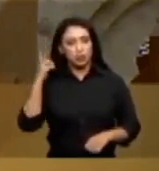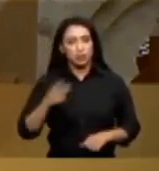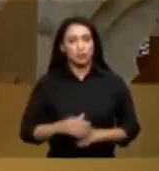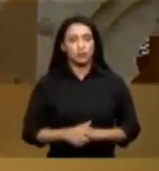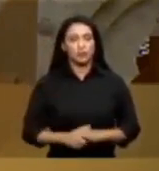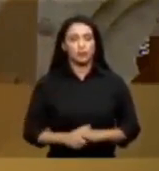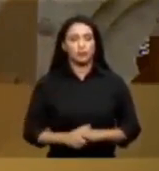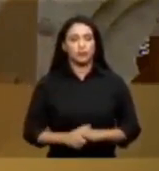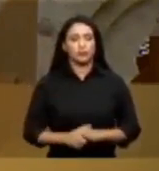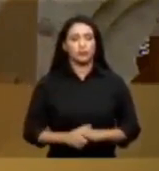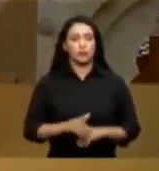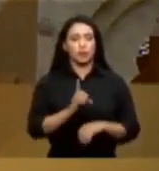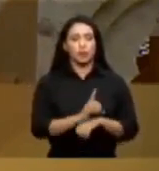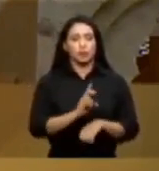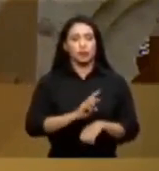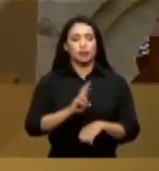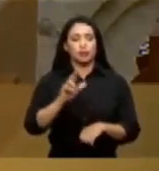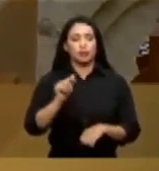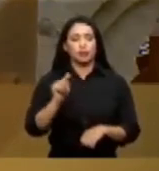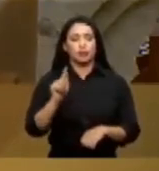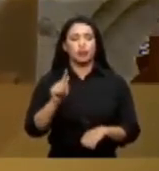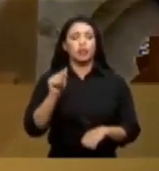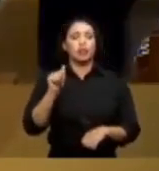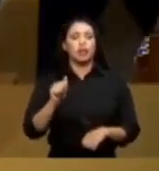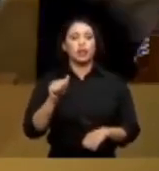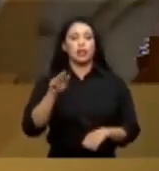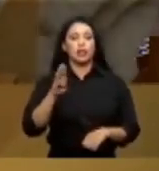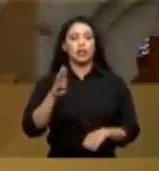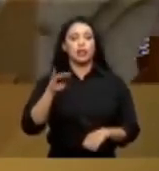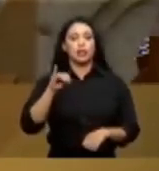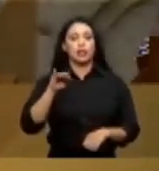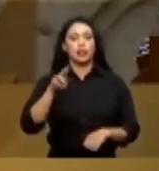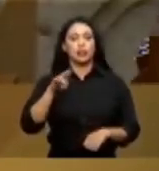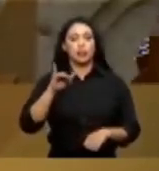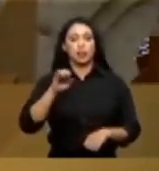doutor Gabriel Farias Oliveira, defensor geral,